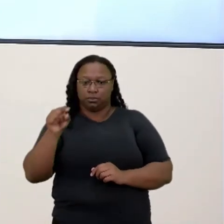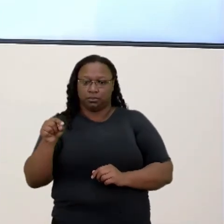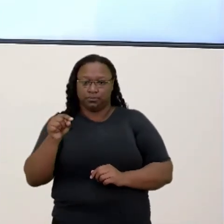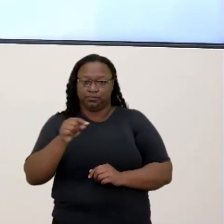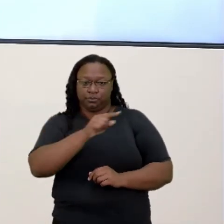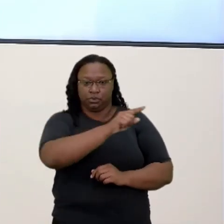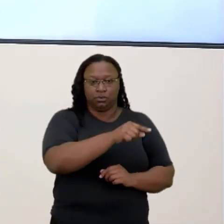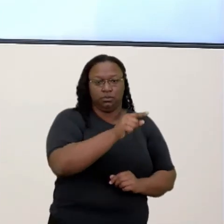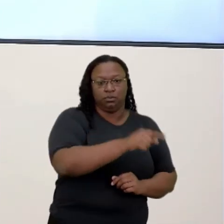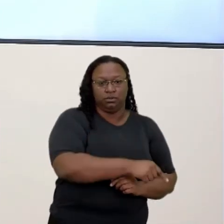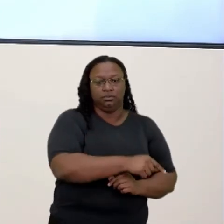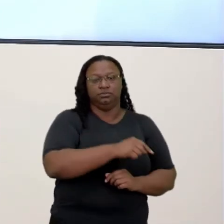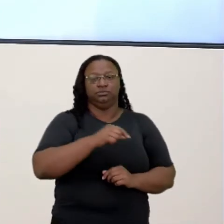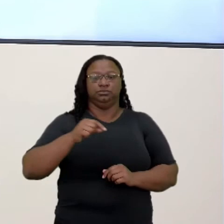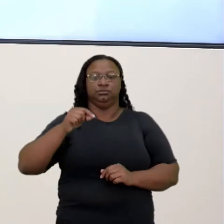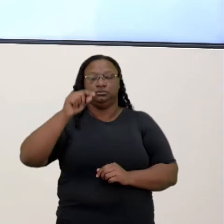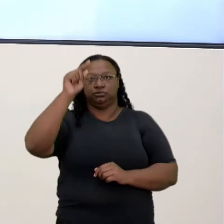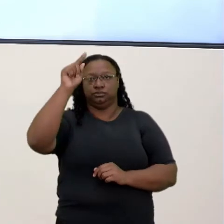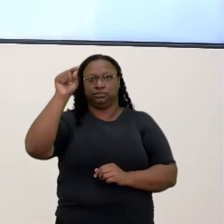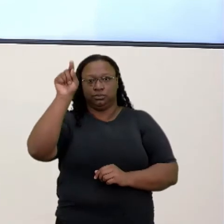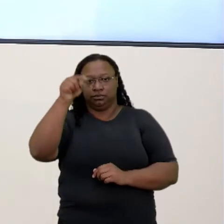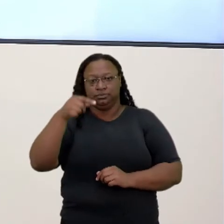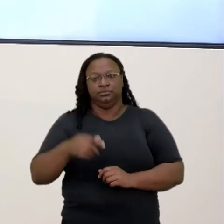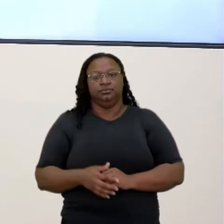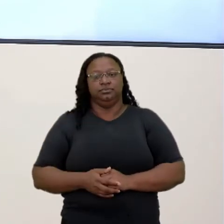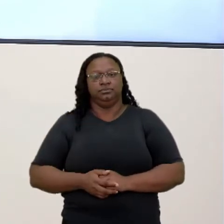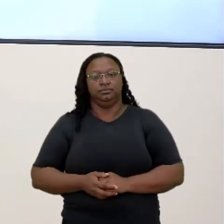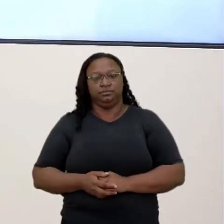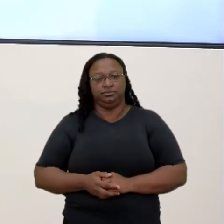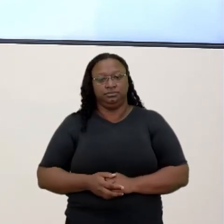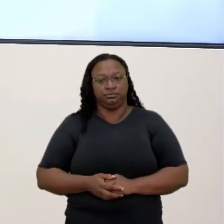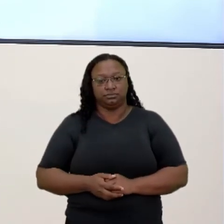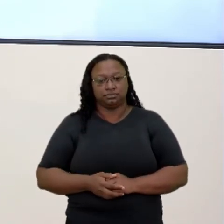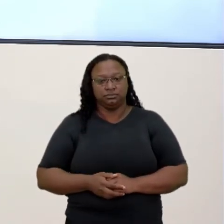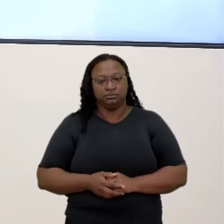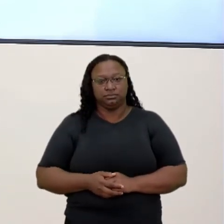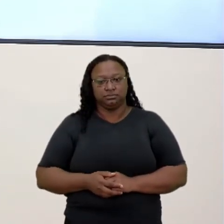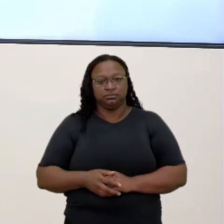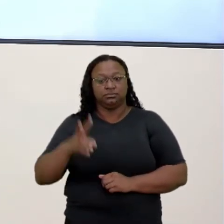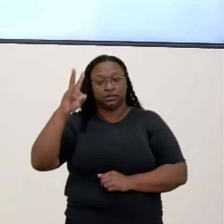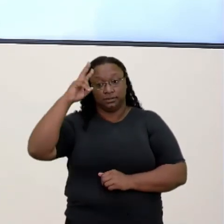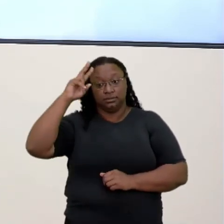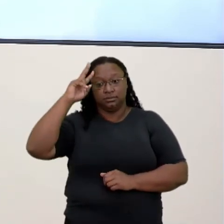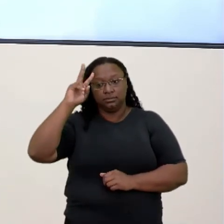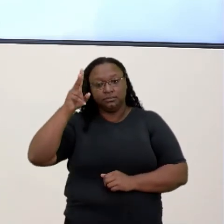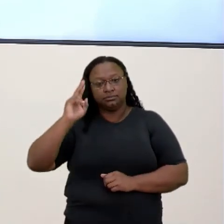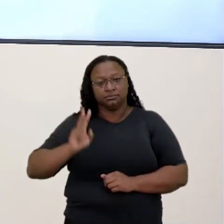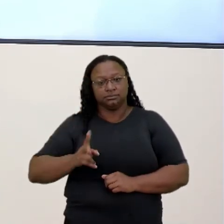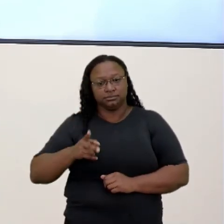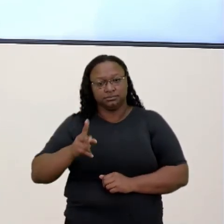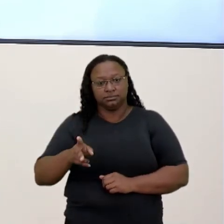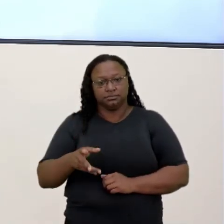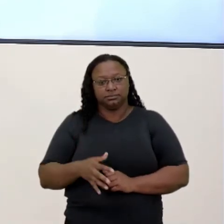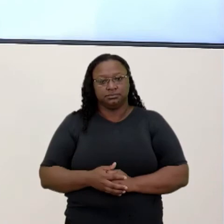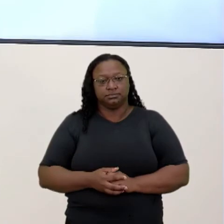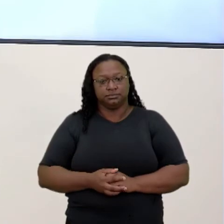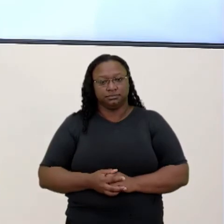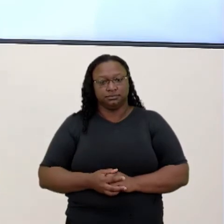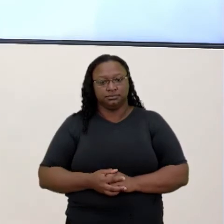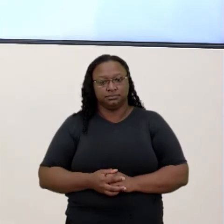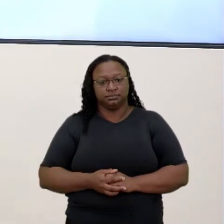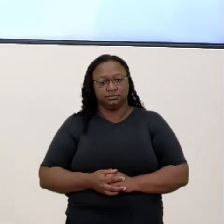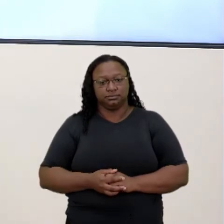eixo horizontal, famoso X aí, também conhecido como eixo das abscissas. Você tem que guardar essa informação. Tudo bem? Um belo dia você pode